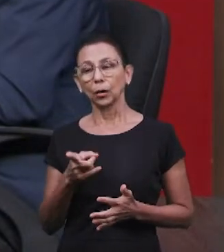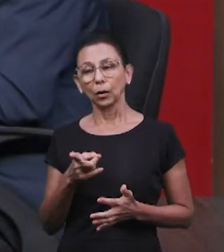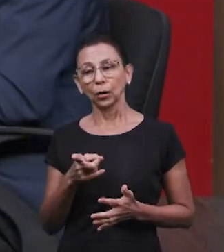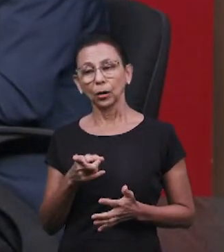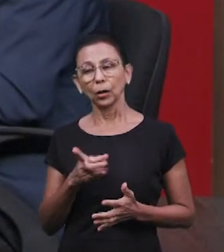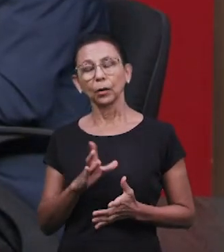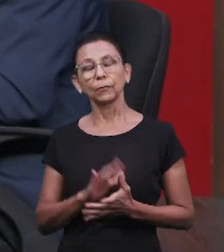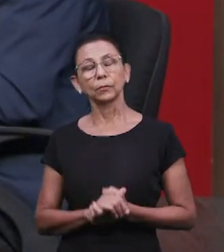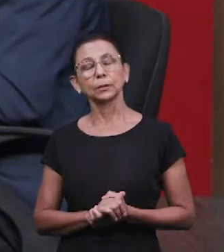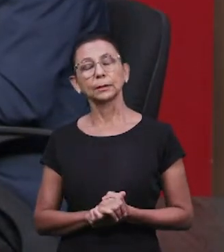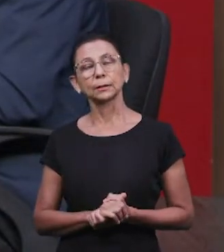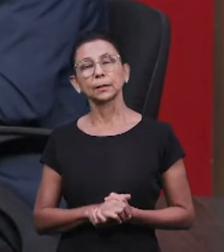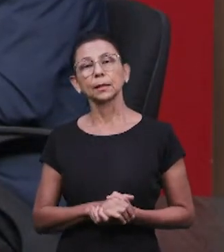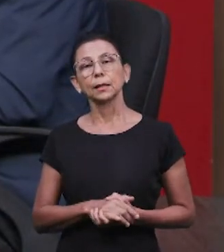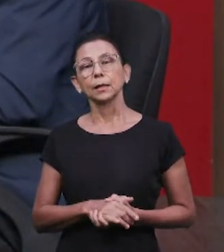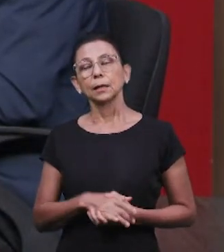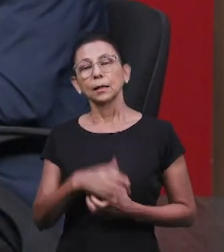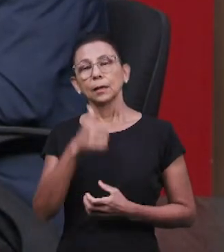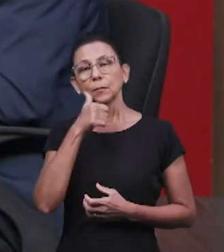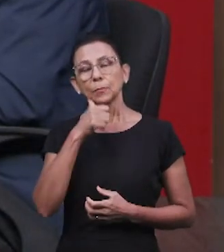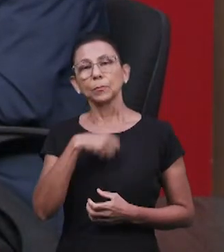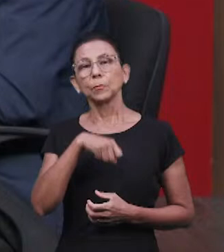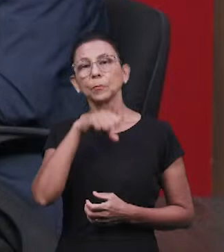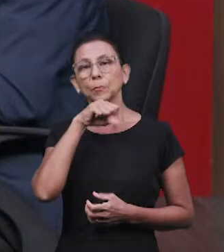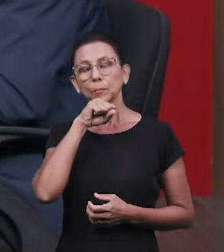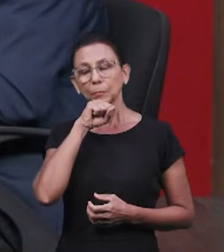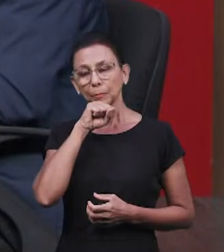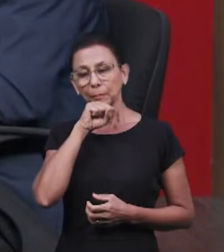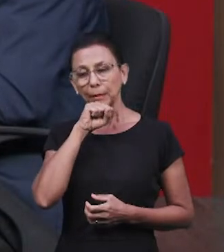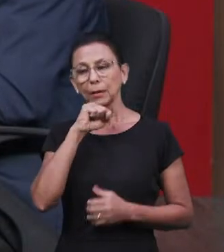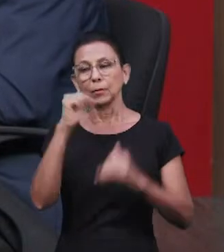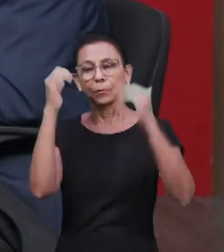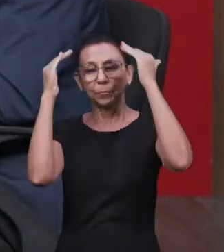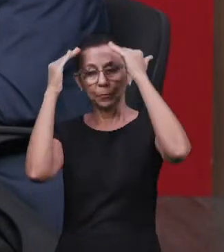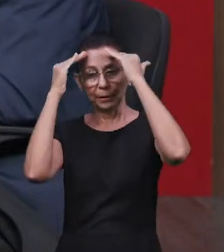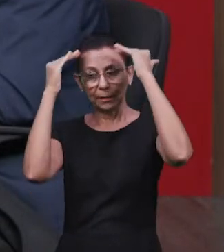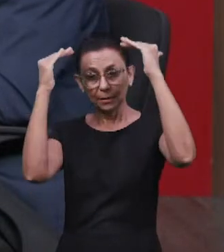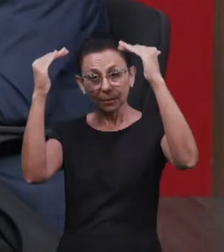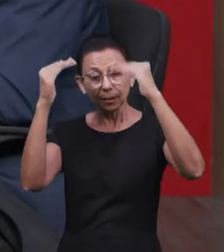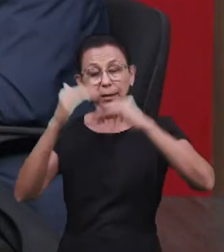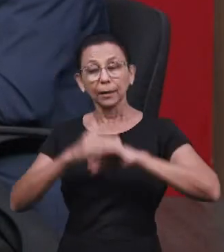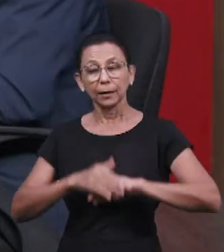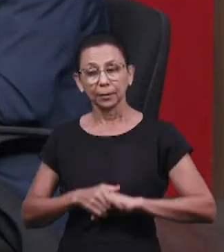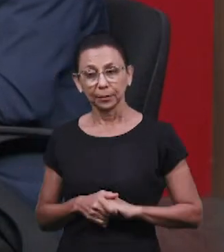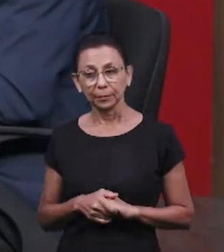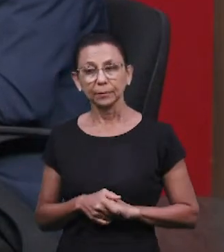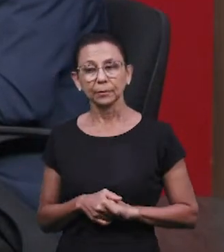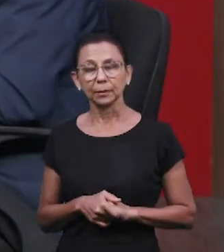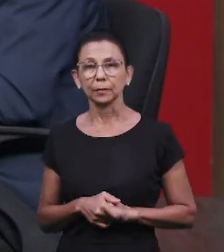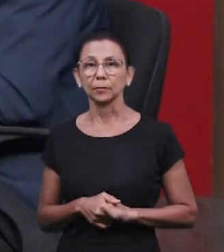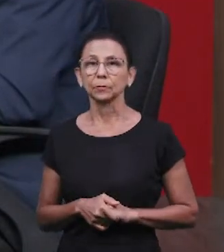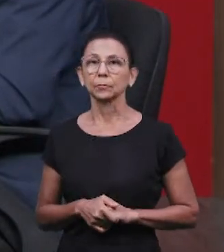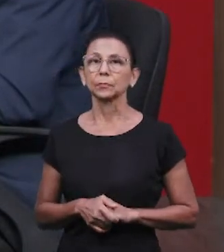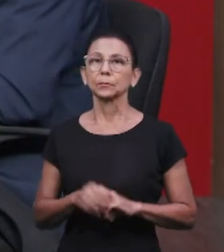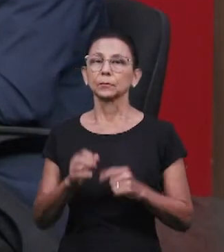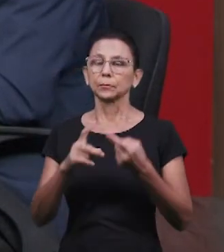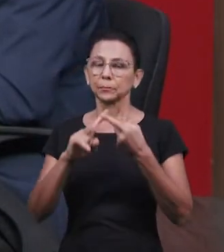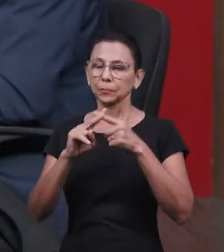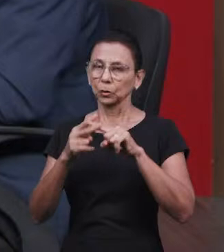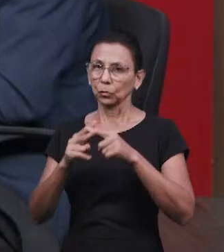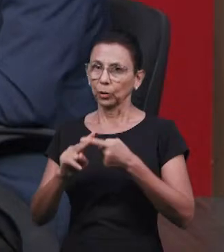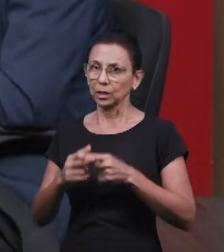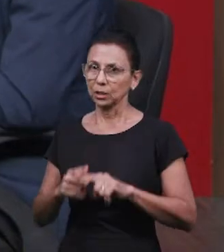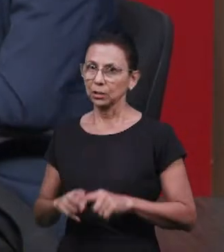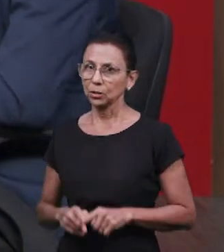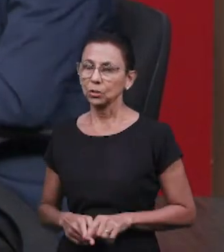o pai e a mãe. Então, é um comportamento diferente, mas a correção não deixa de acontecer. Né? Então, é